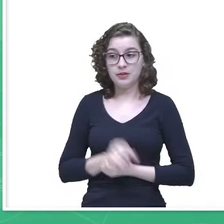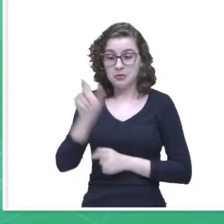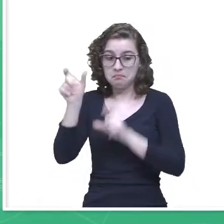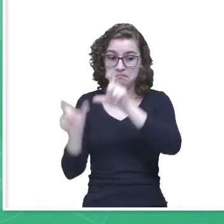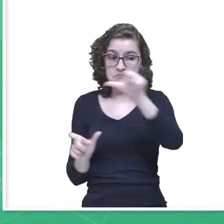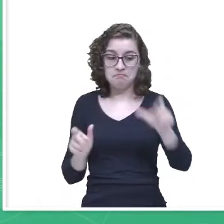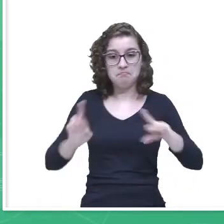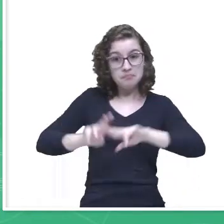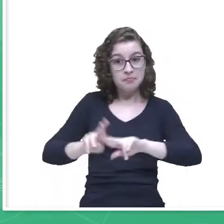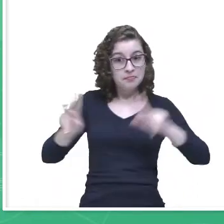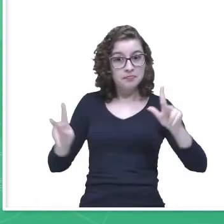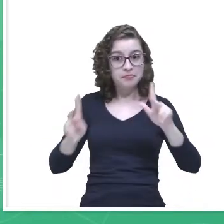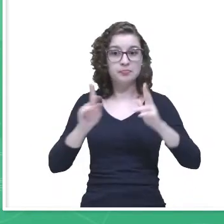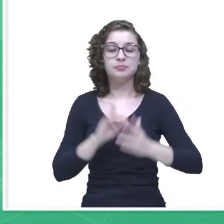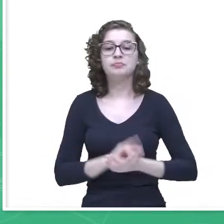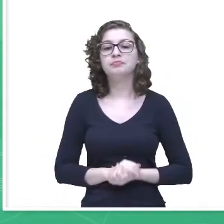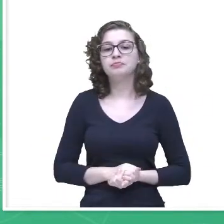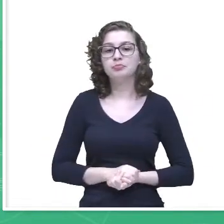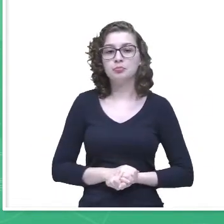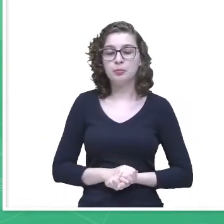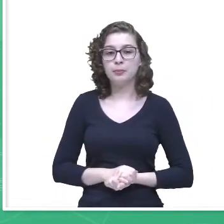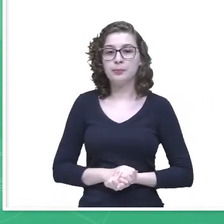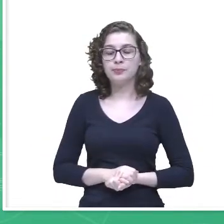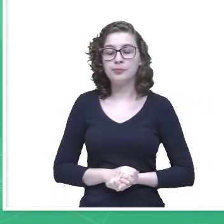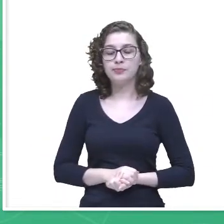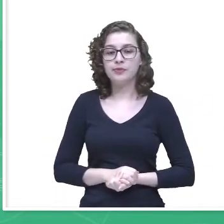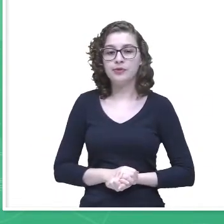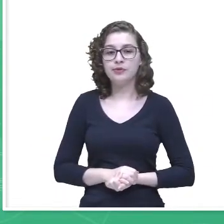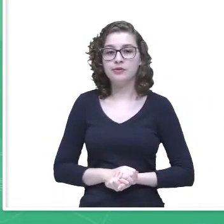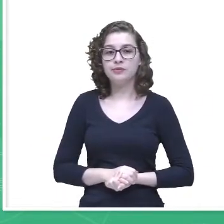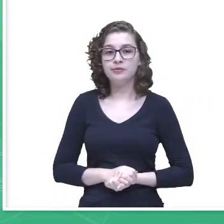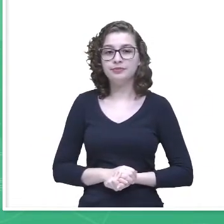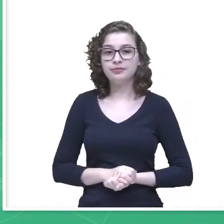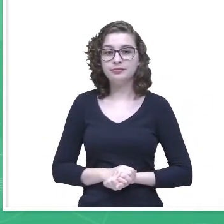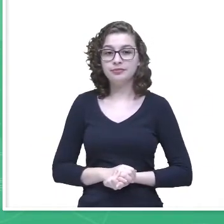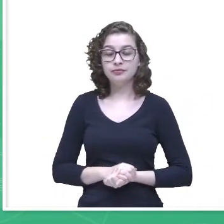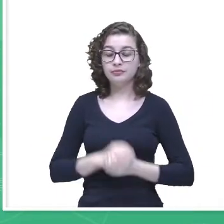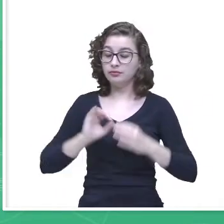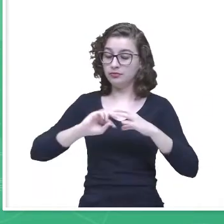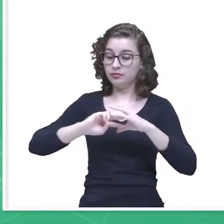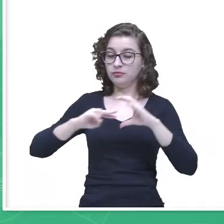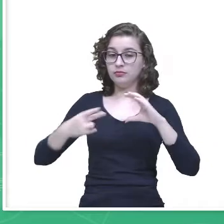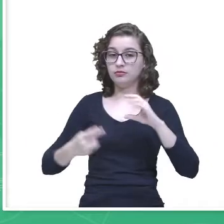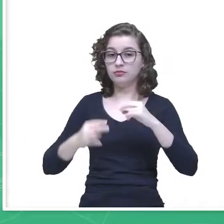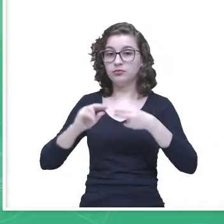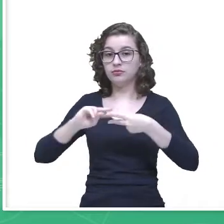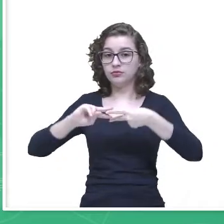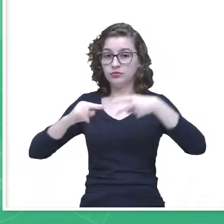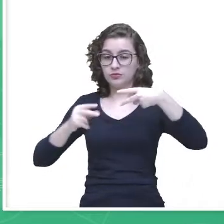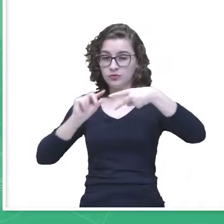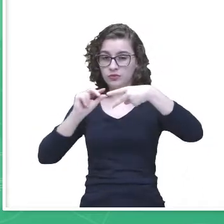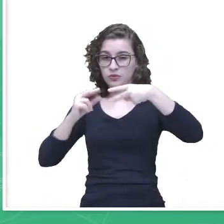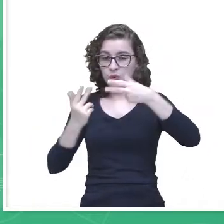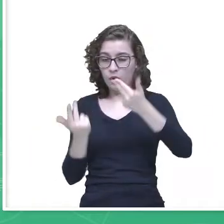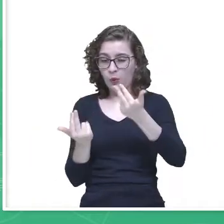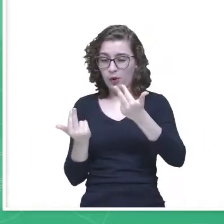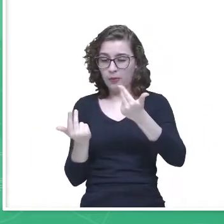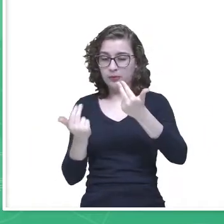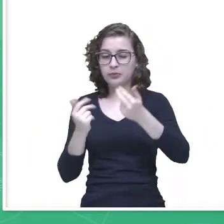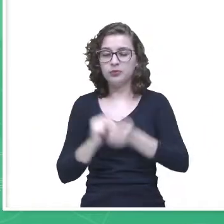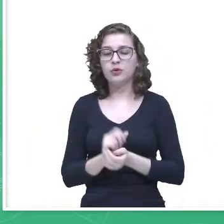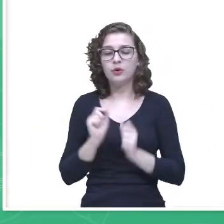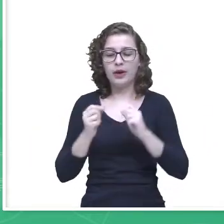diferentes. Ok? Então, vamos dar uma olhada aqui de novo. Cromossomos homólogos são os que possuem informações